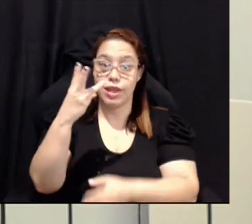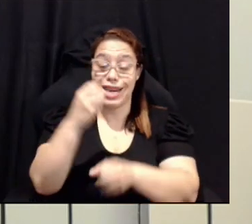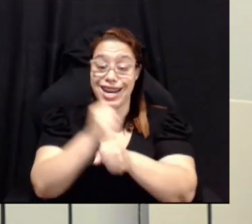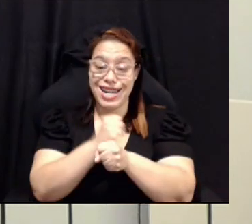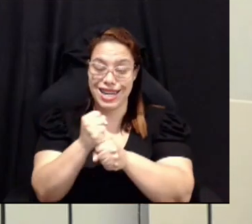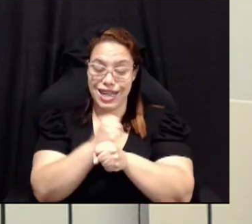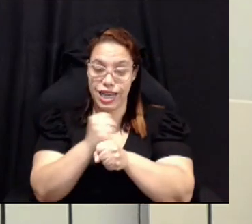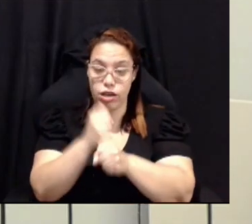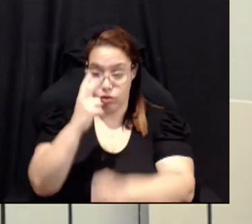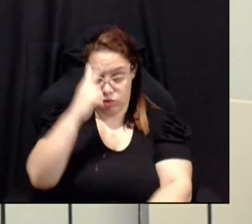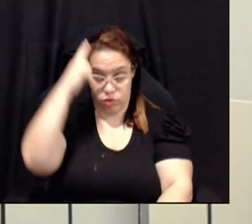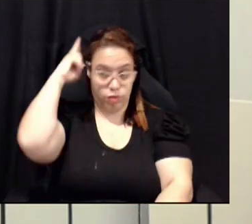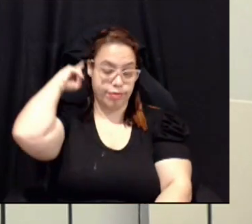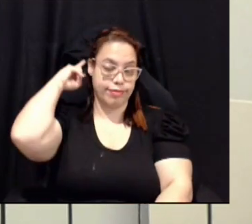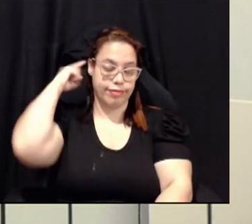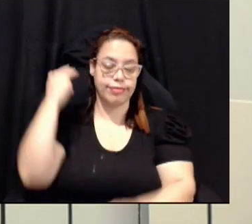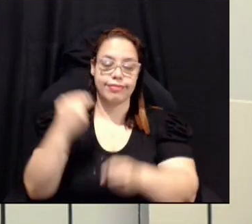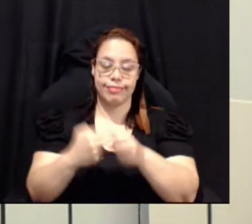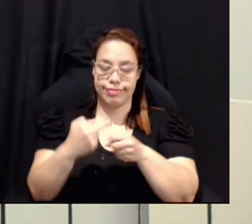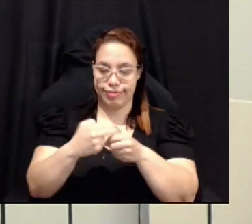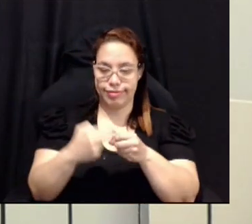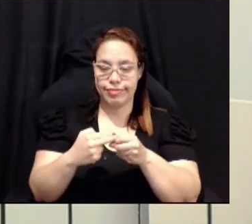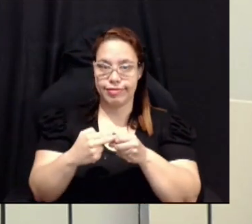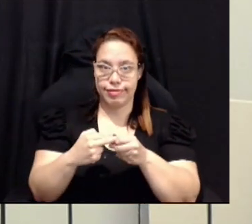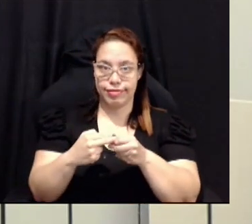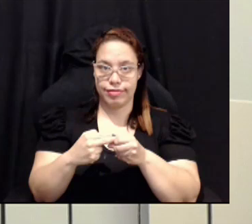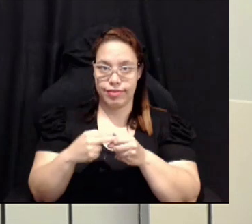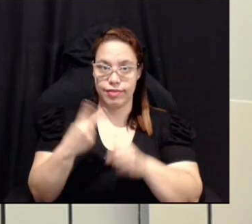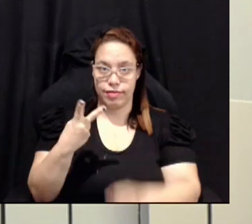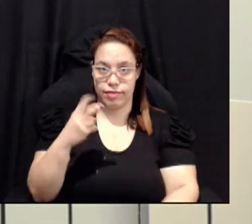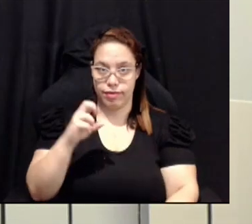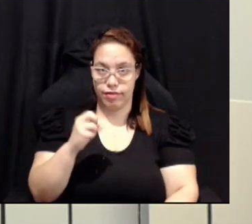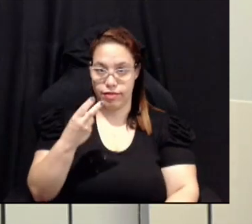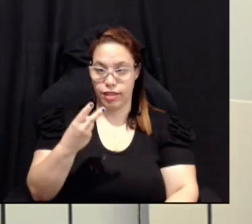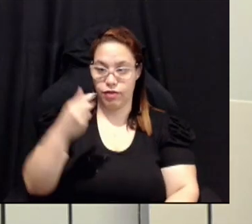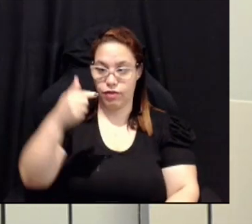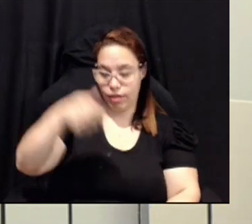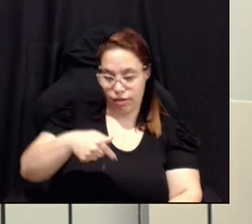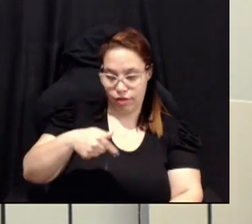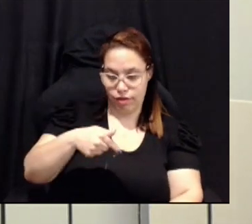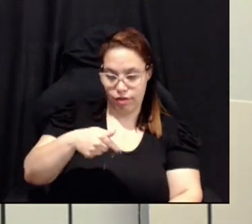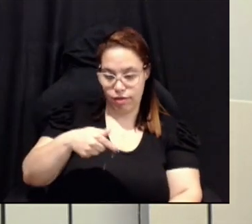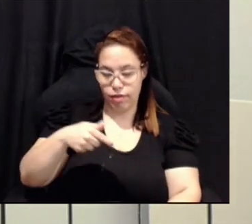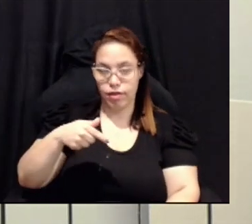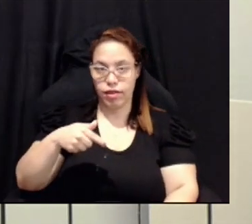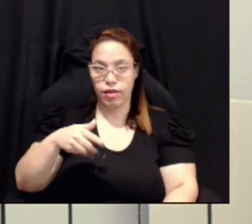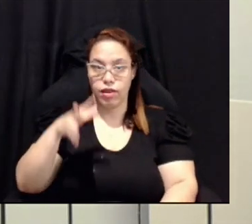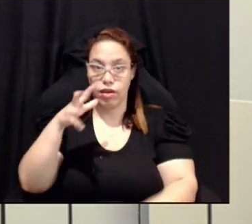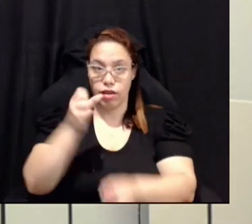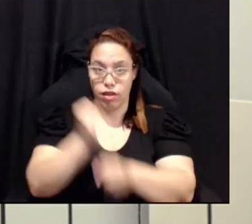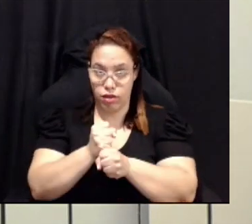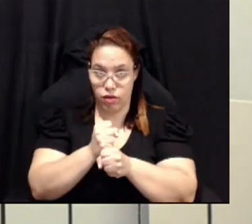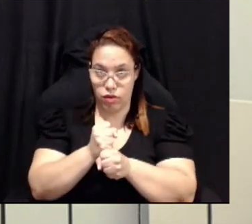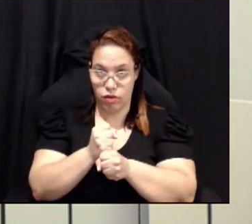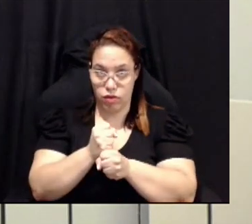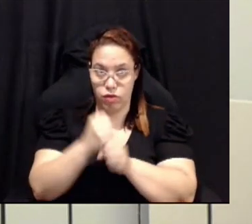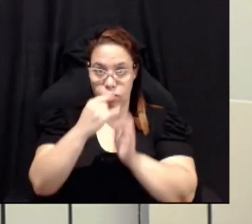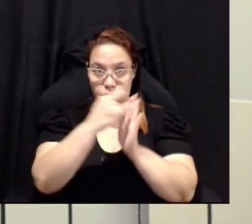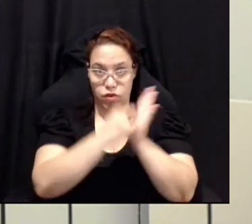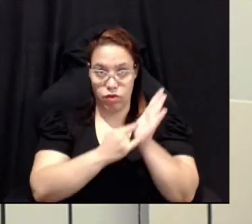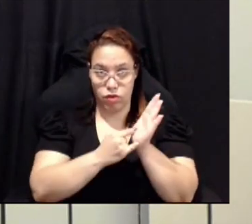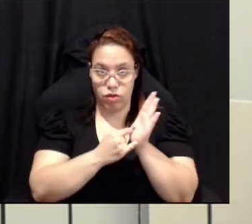vestibular Unicamp, a partir da edição de 2027. Passam a integrar, então, a lista as seguintes